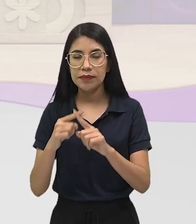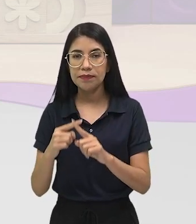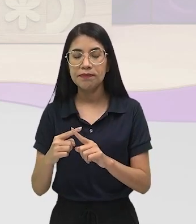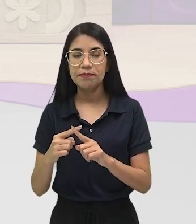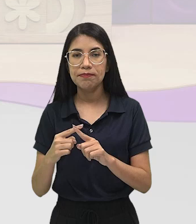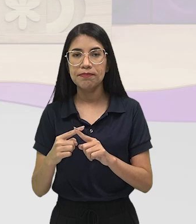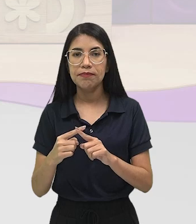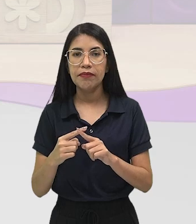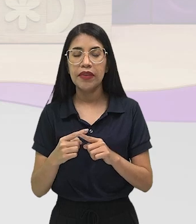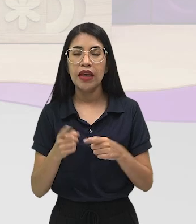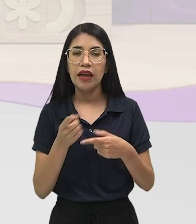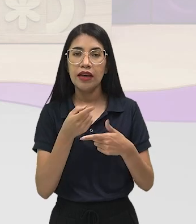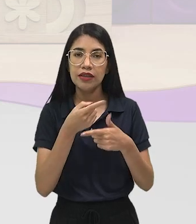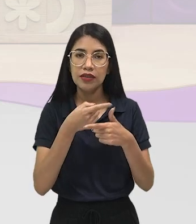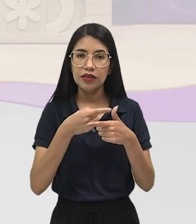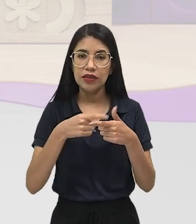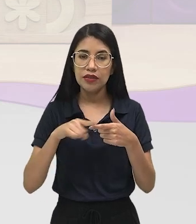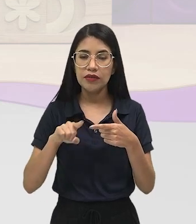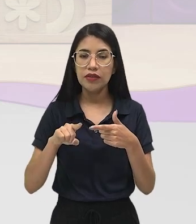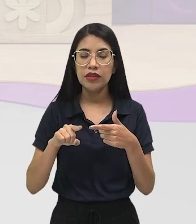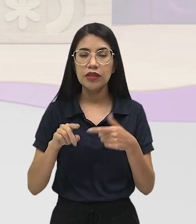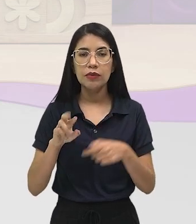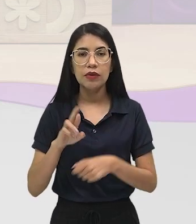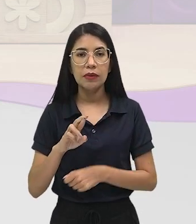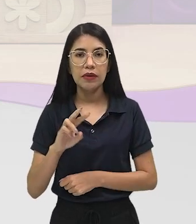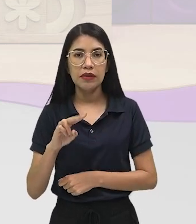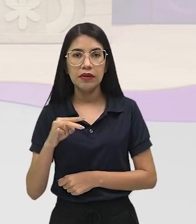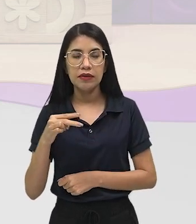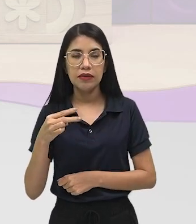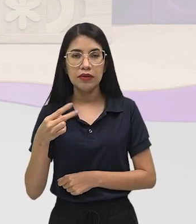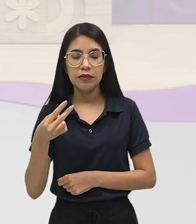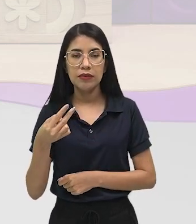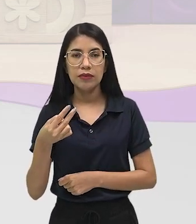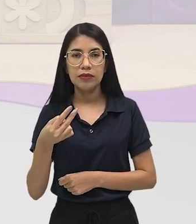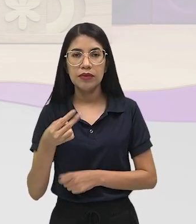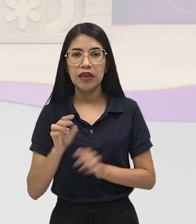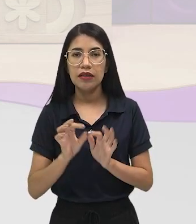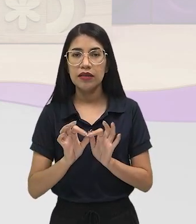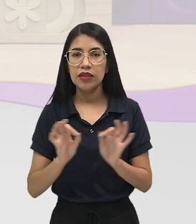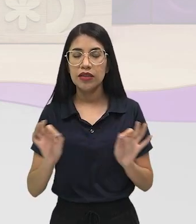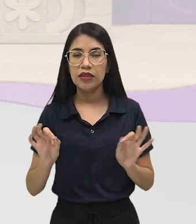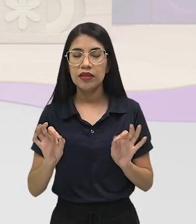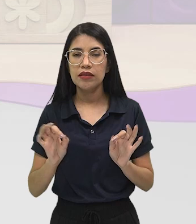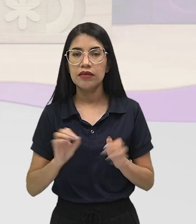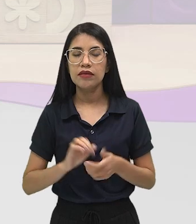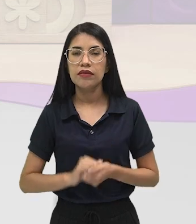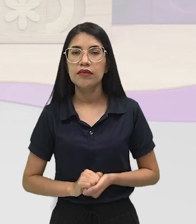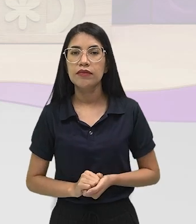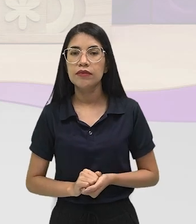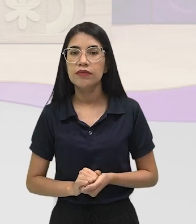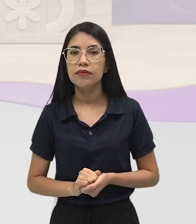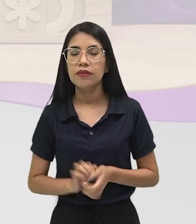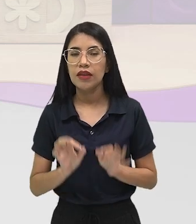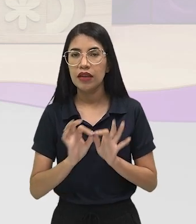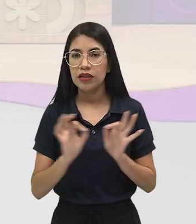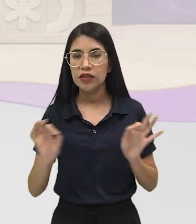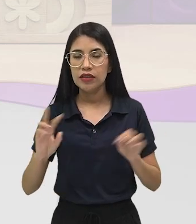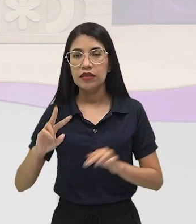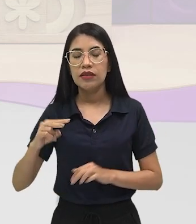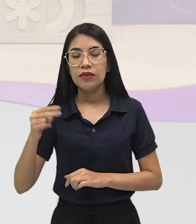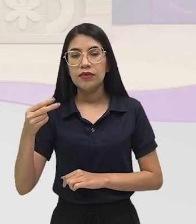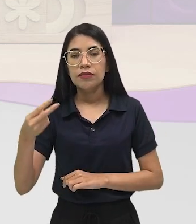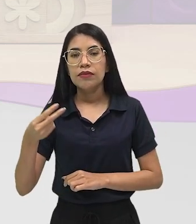diretamente. E agora divididos, né? Por R2, que é a distância, o quadrado da distância,